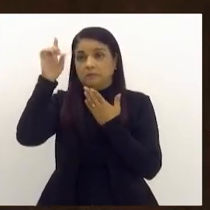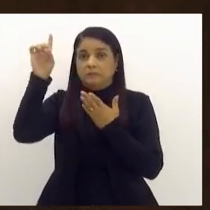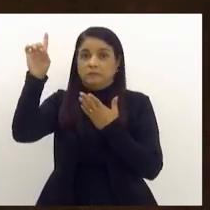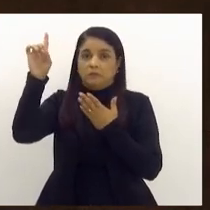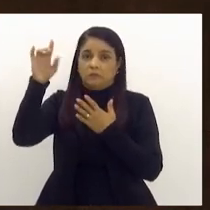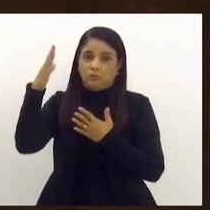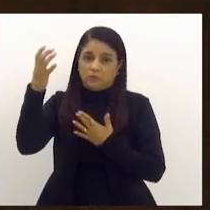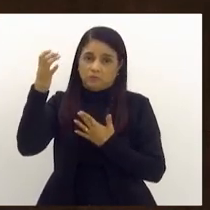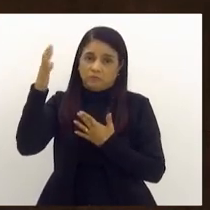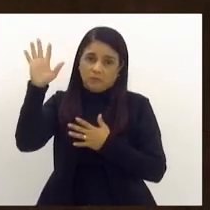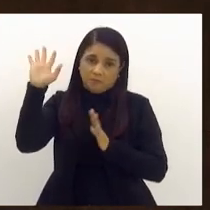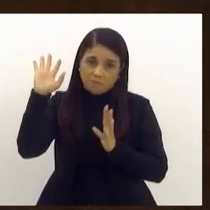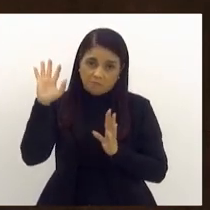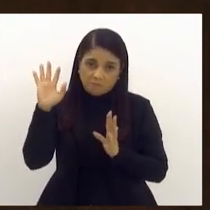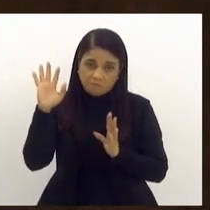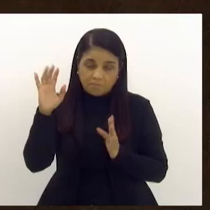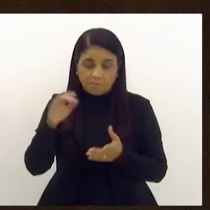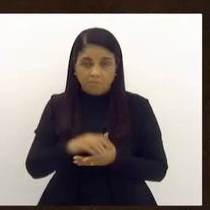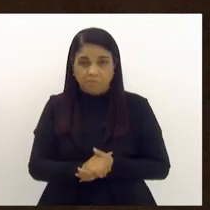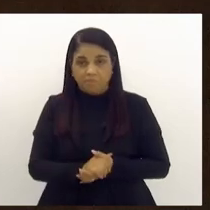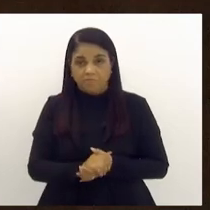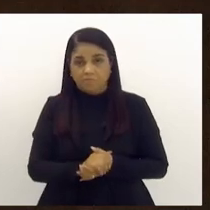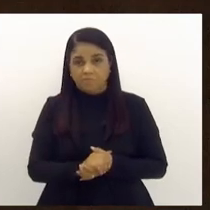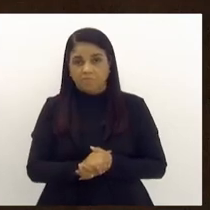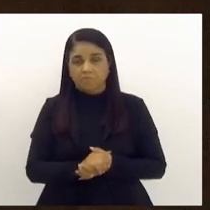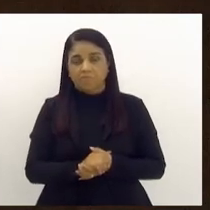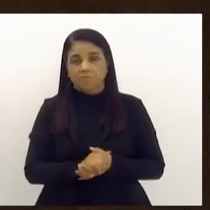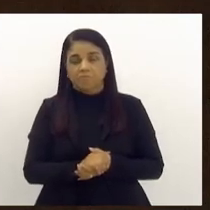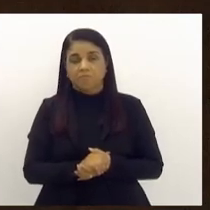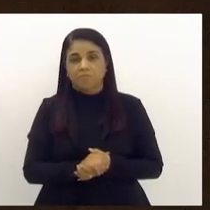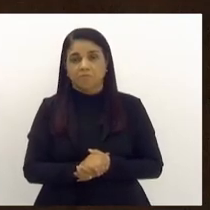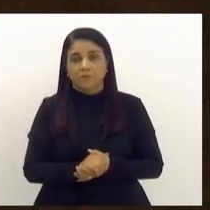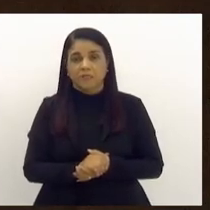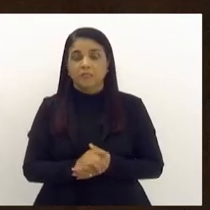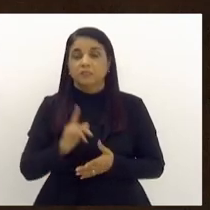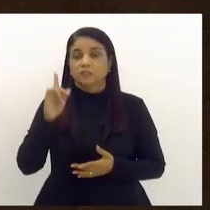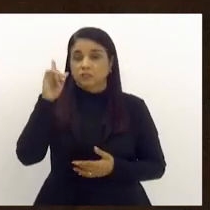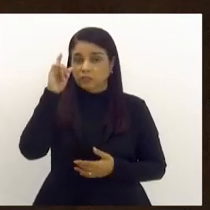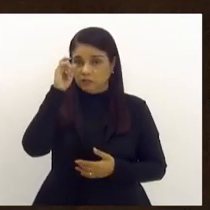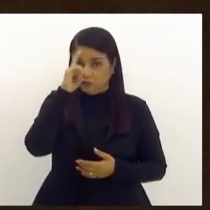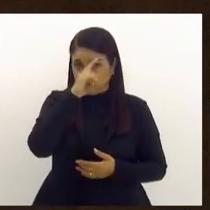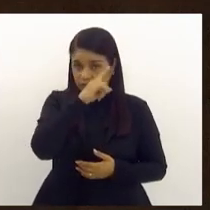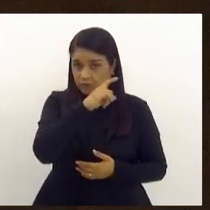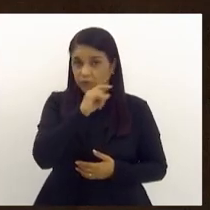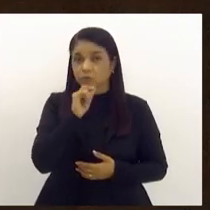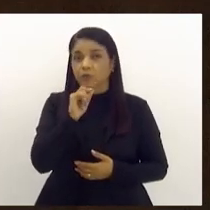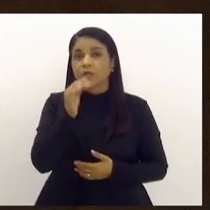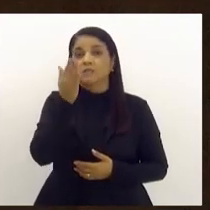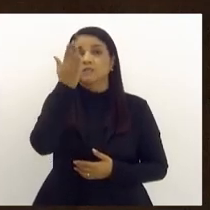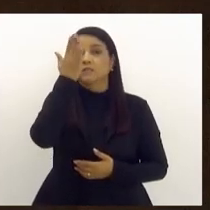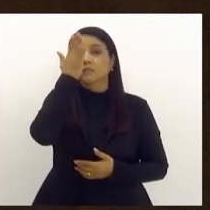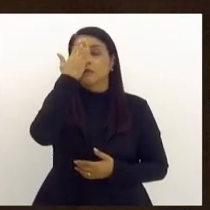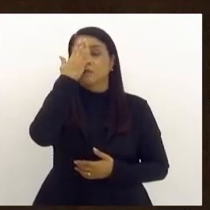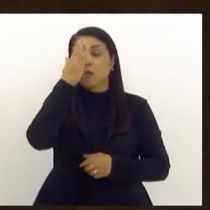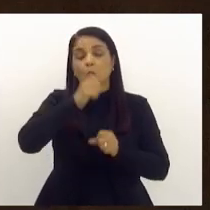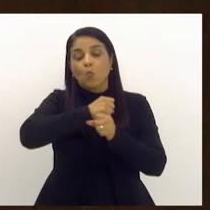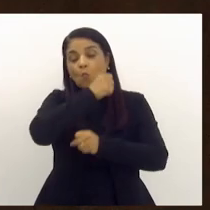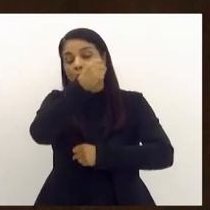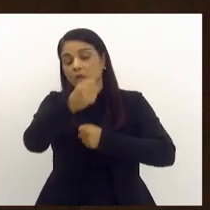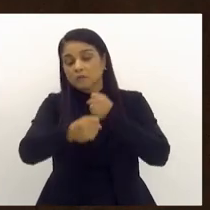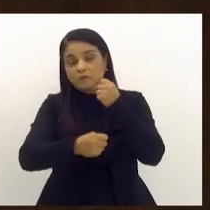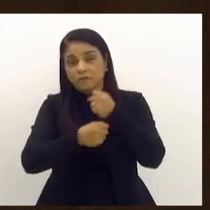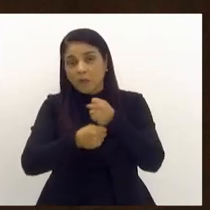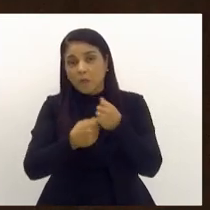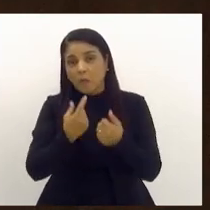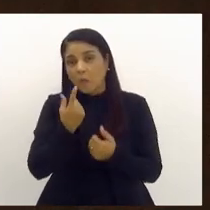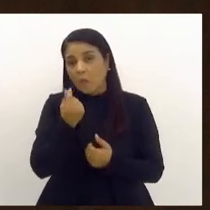Porque uma das coisas mais difíceis que tem é saber o que, que vai acontecer com o preço